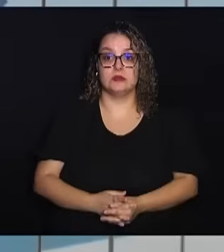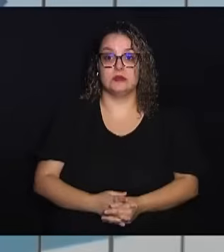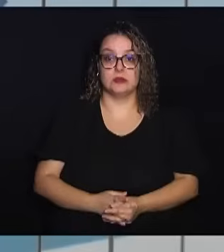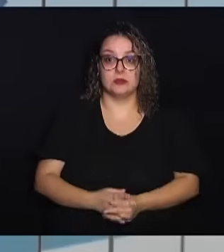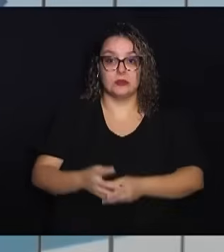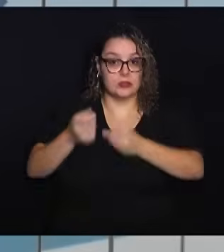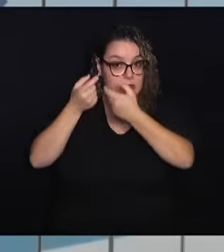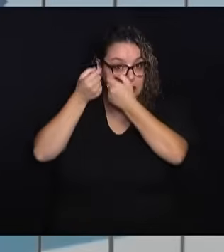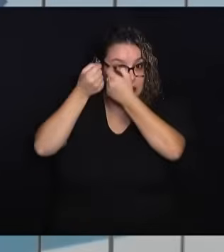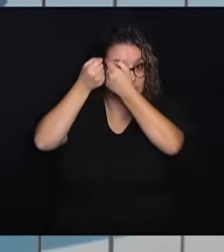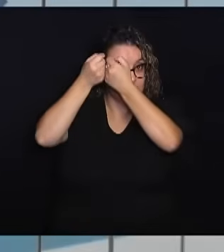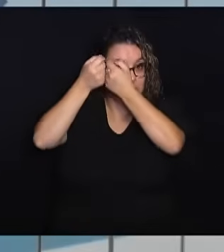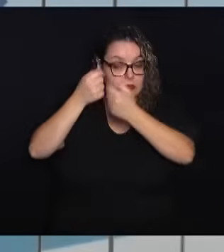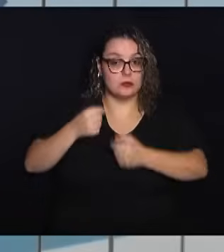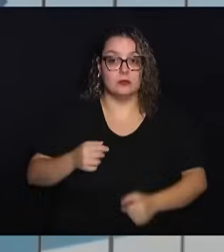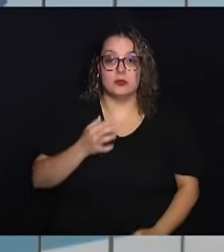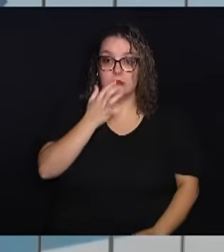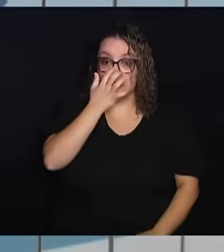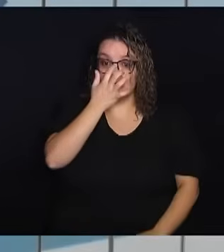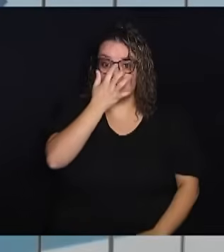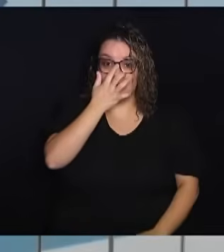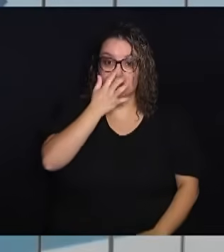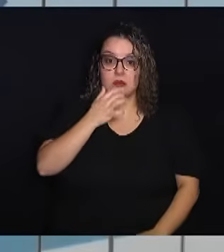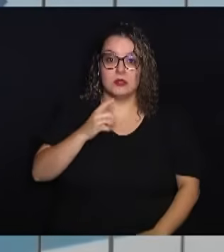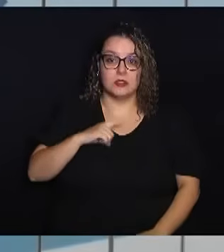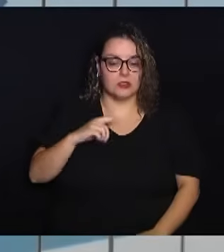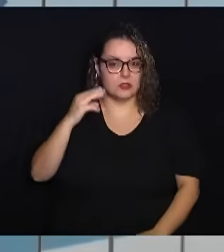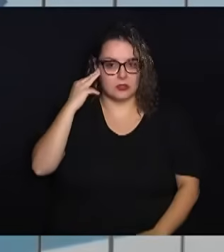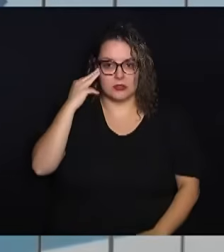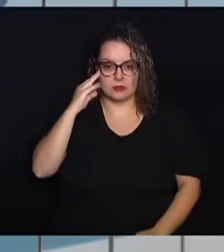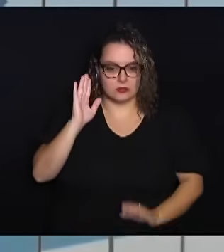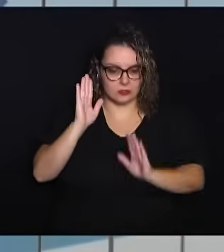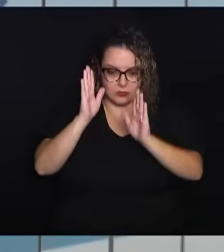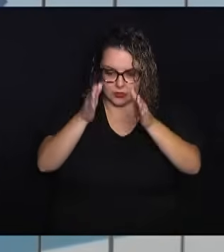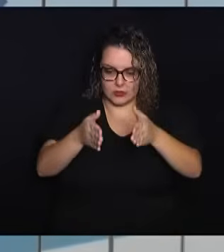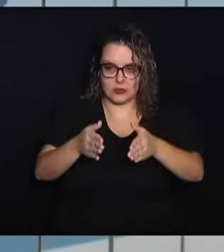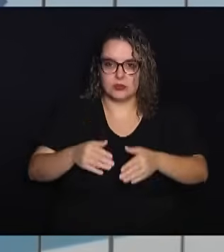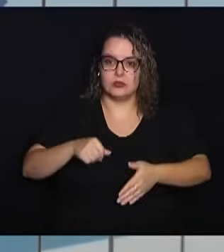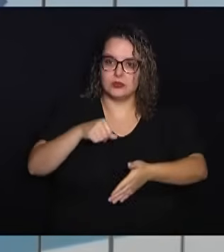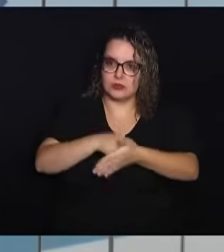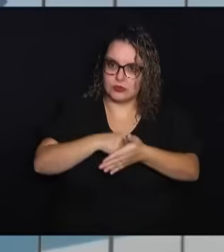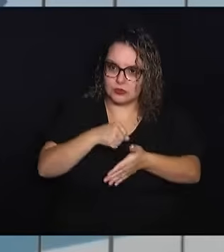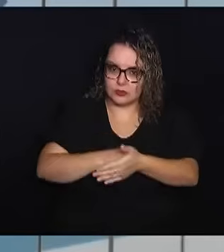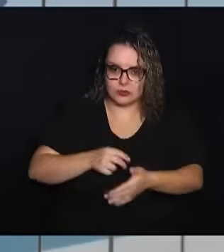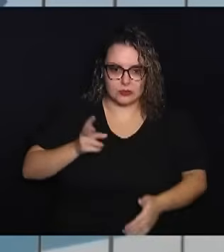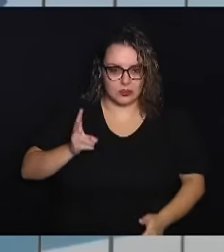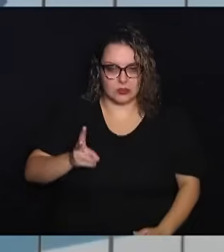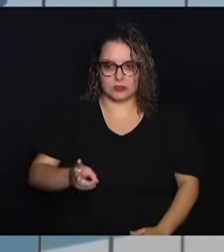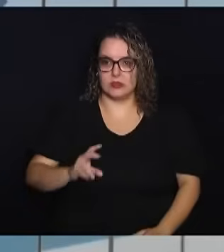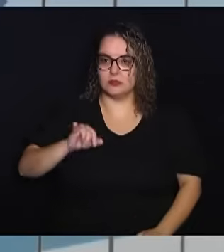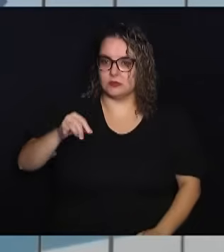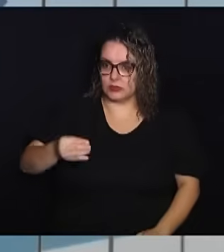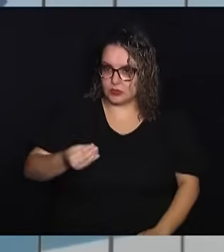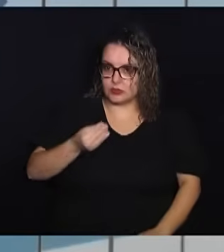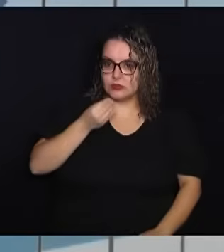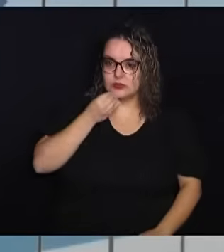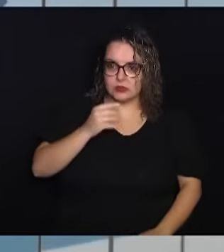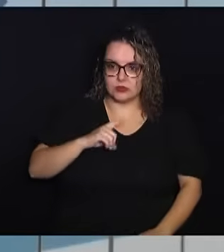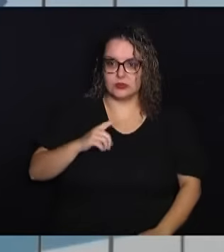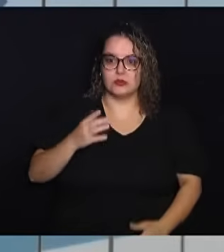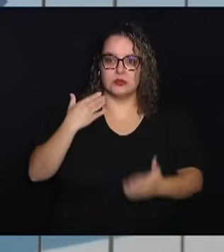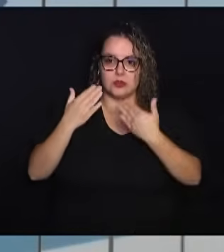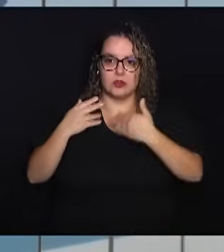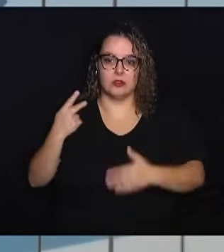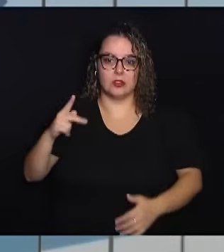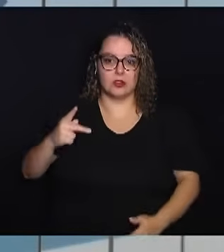na cabeça, e ele tem essa mentalidade assim de perseverança, sabe? As oportunidades que eu tive de falar com